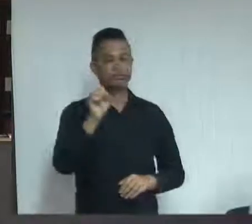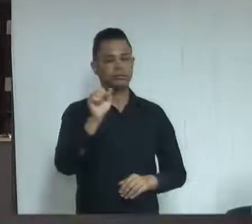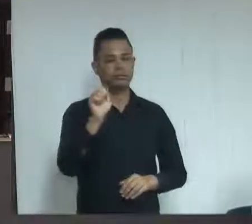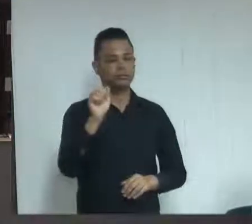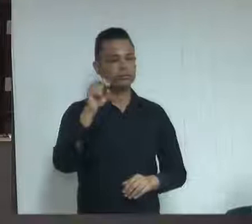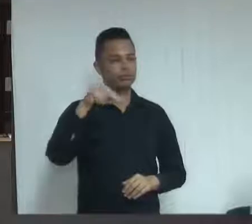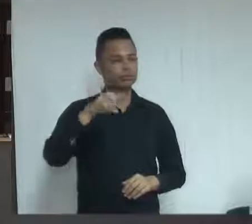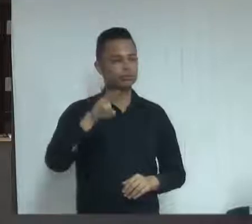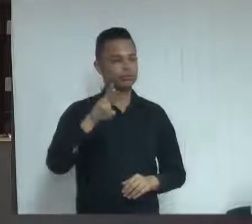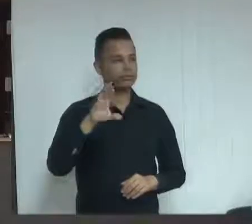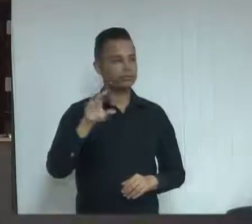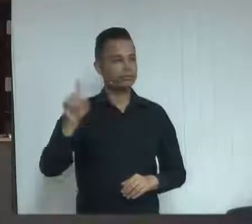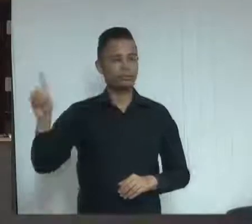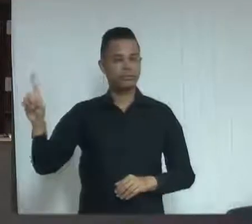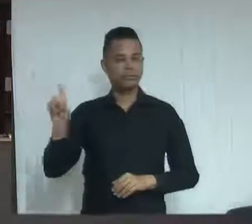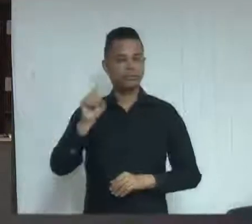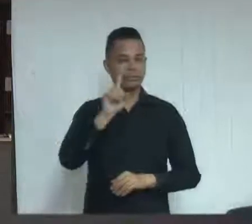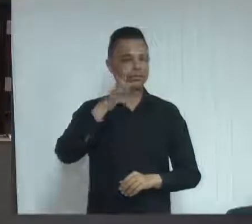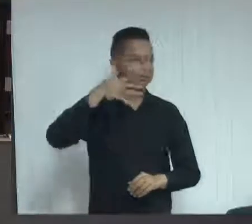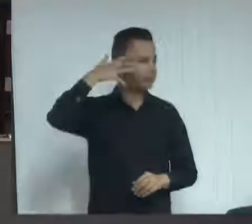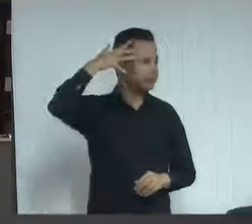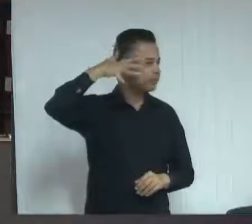Rebeca.